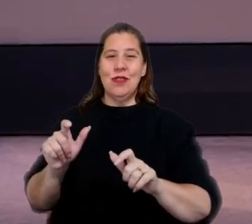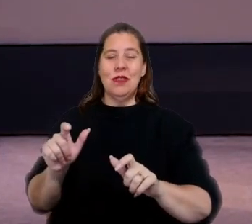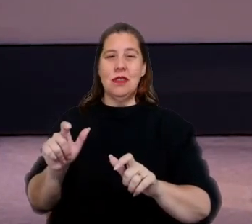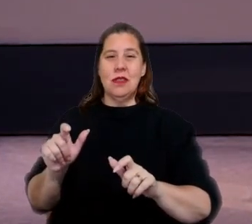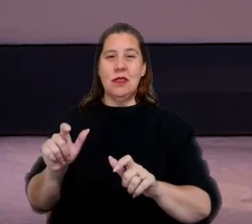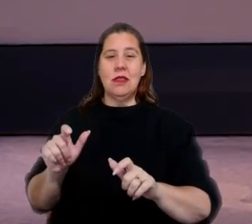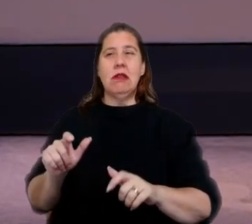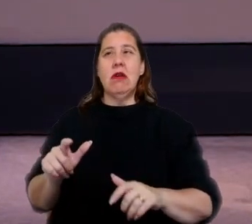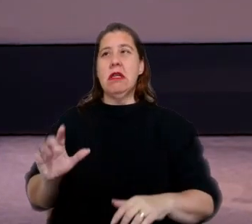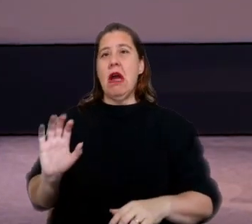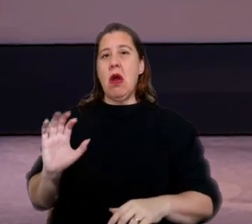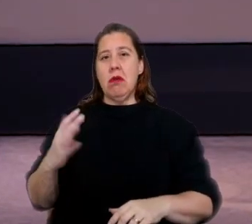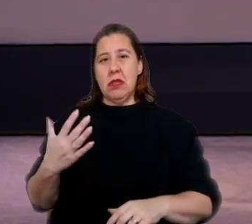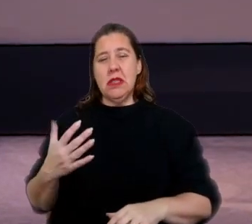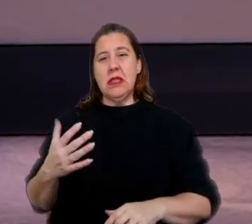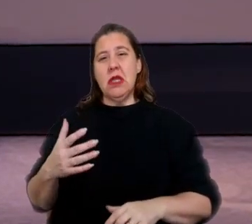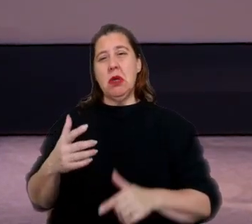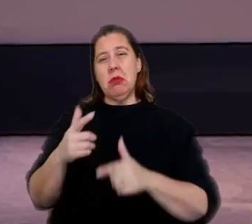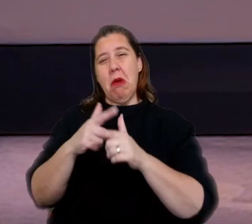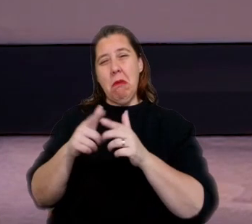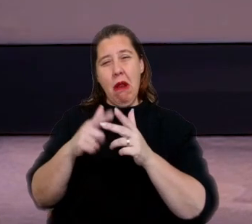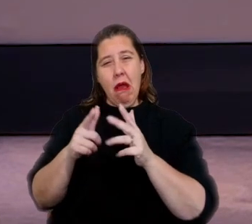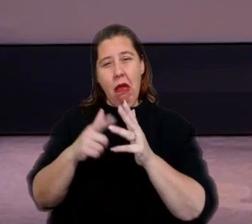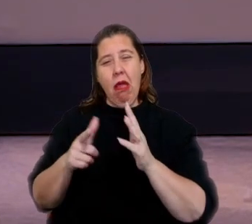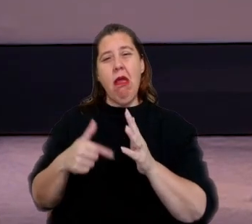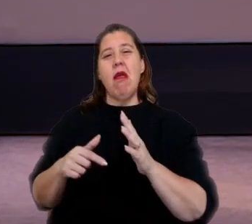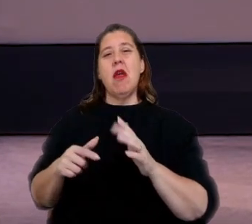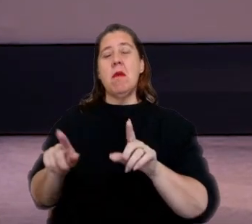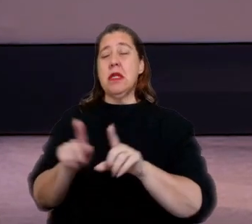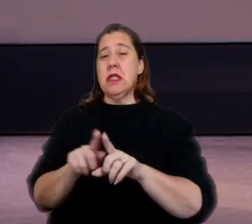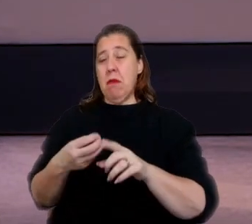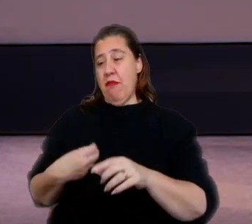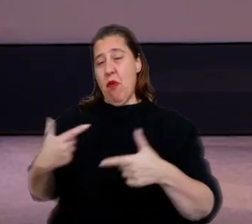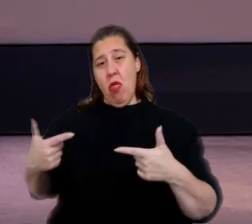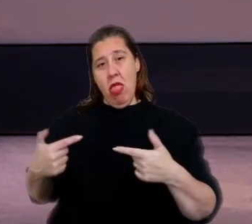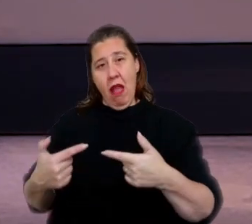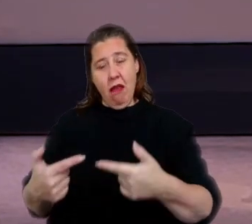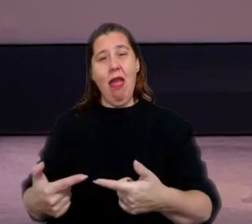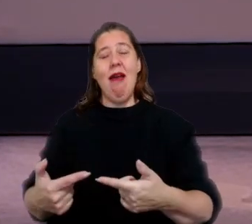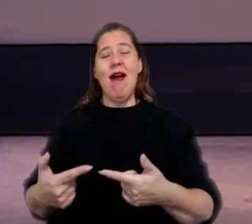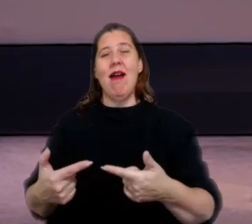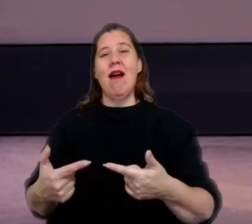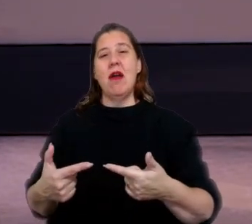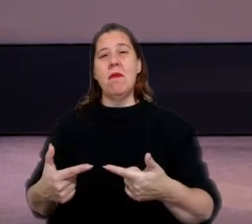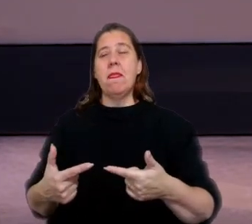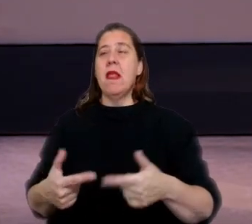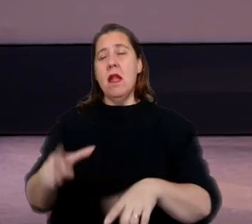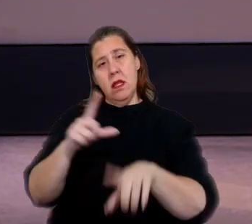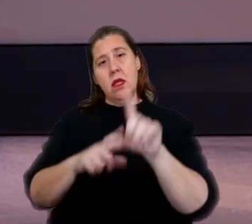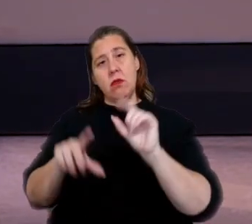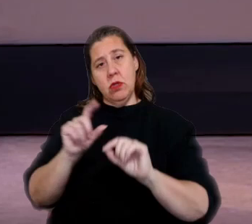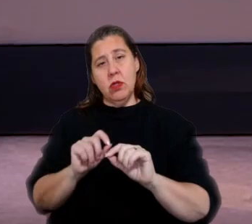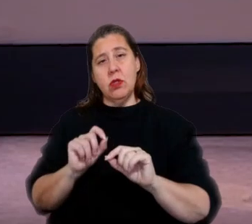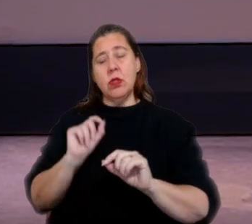pessoas que passaram por guerra, então ele começou a estudar muito isso, e eu escolhi então o que o Ferenczi